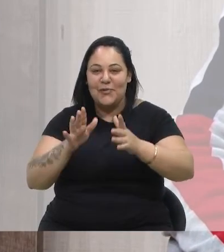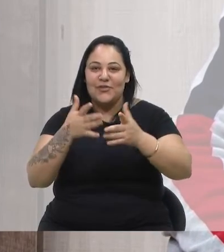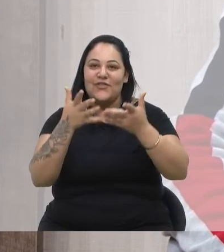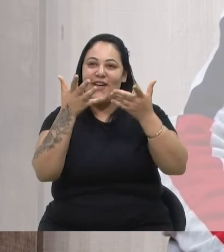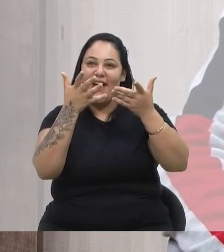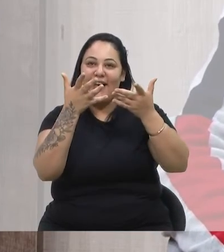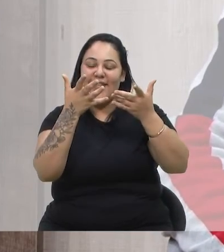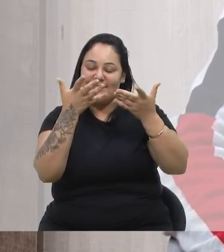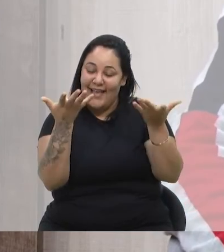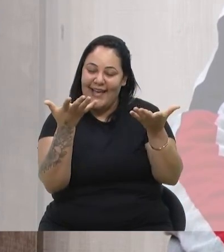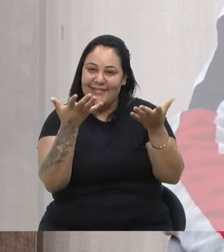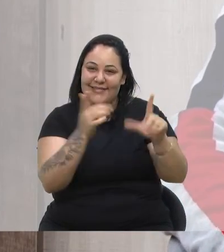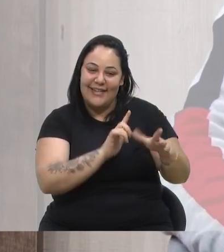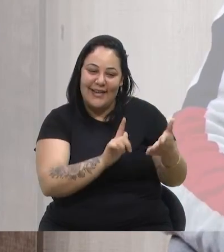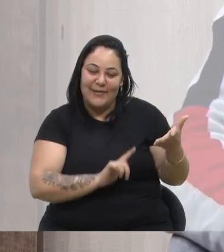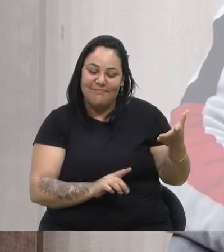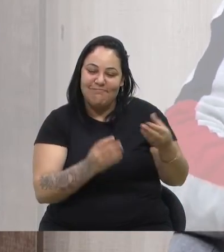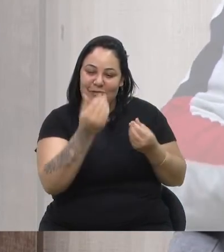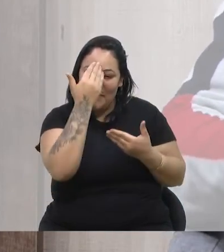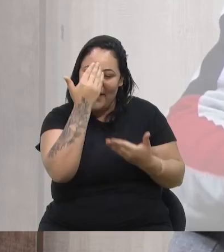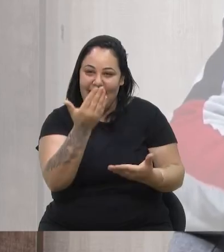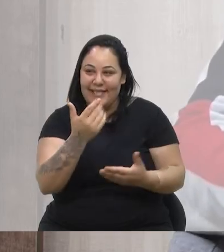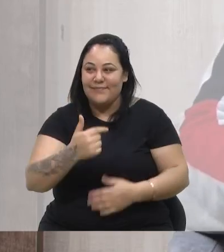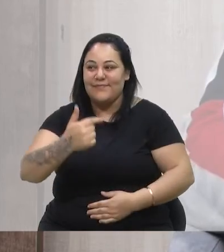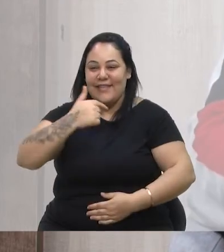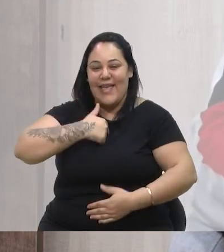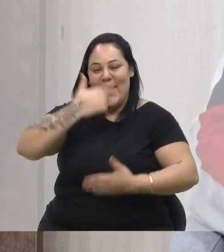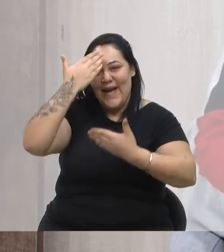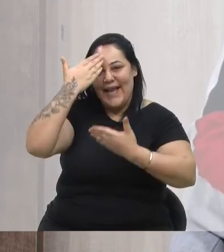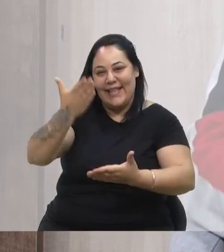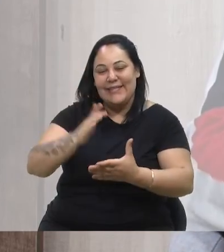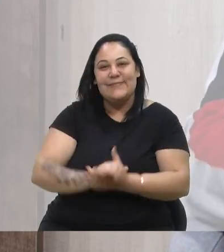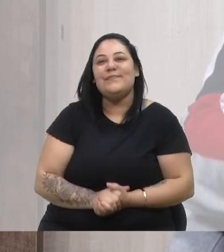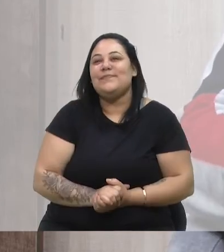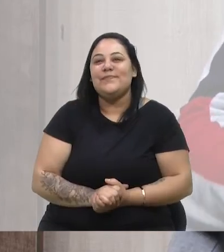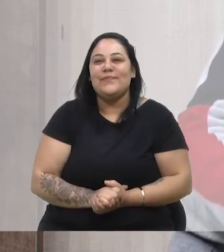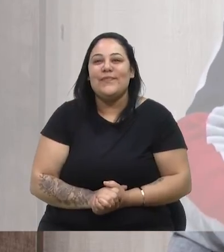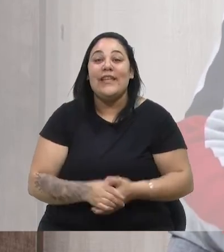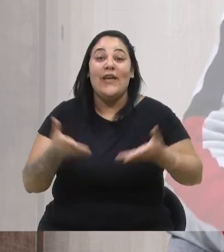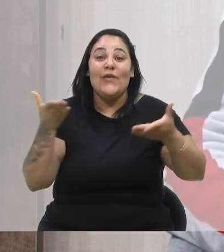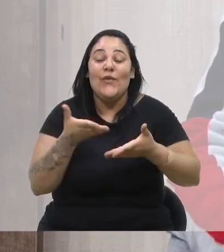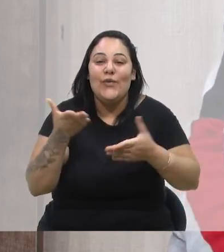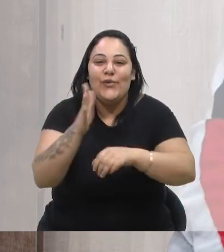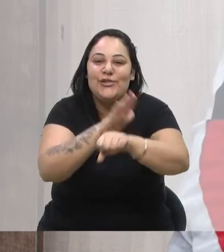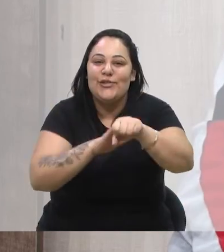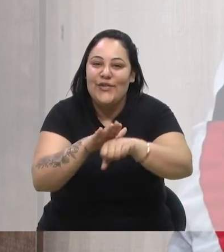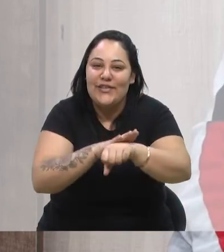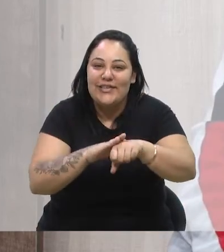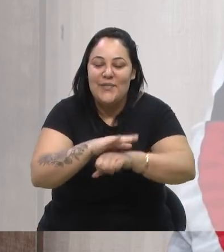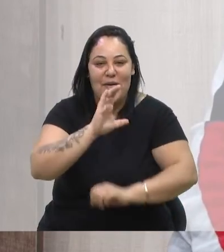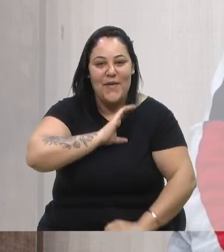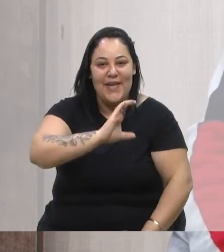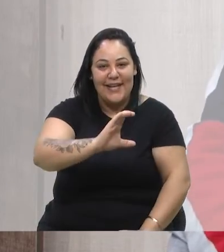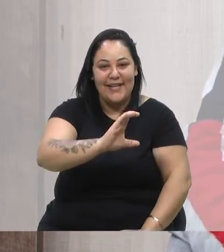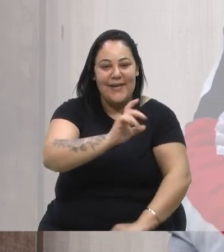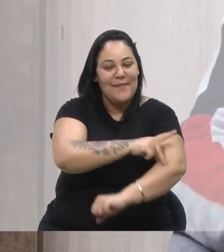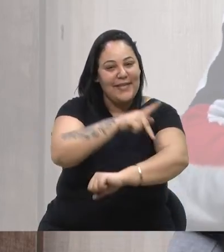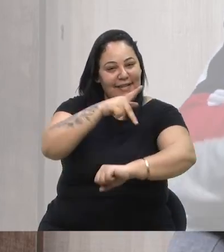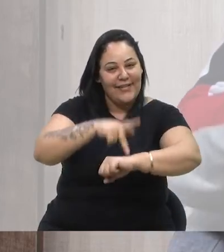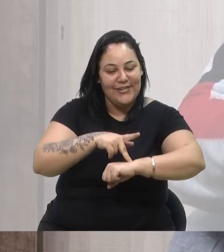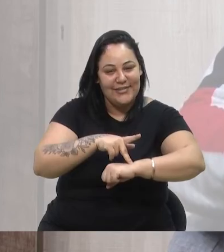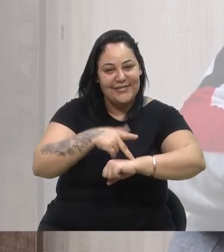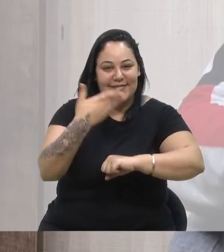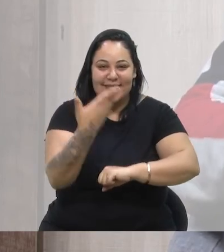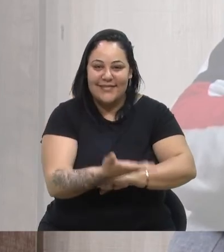agradecer bastante. É um programa inovador, porque nunca havíamos trabalhado com podcasting,